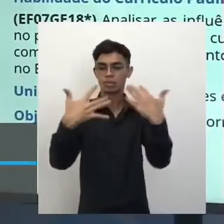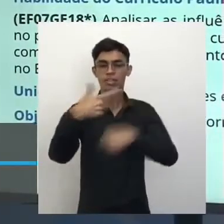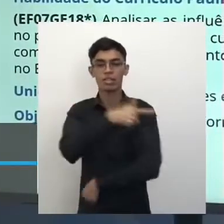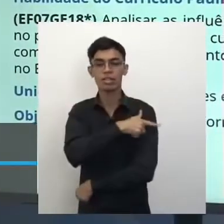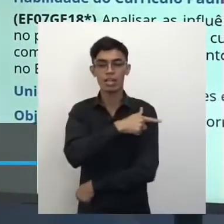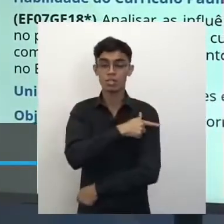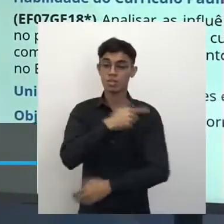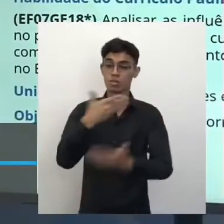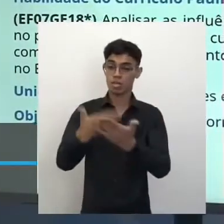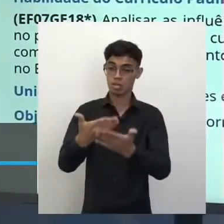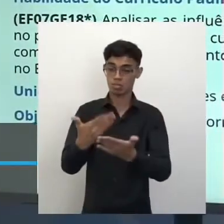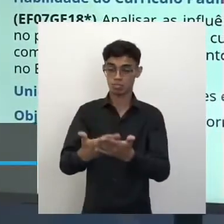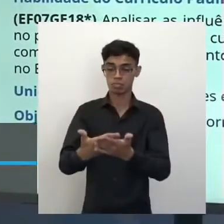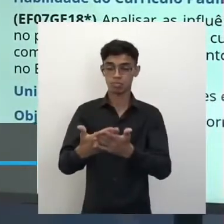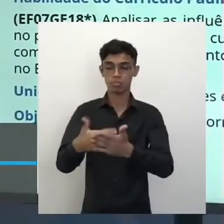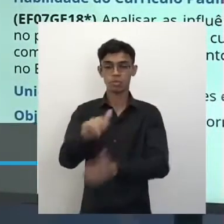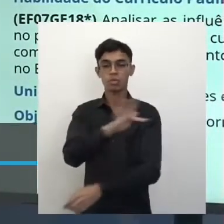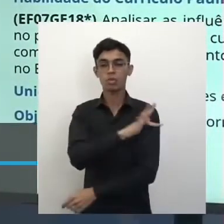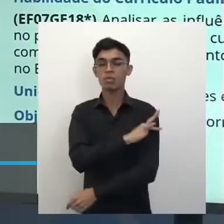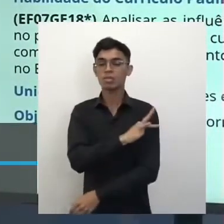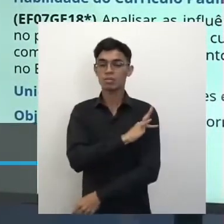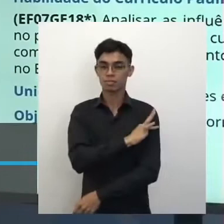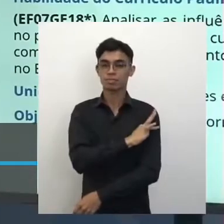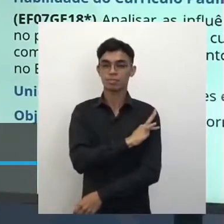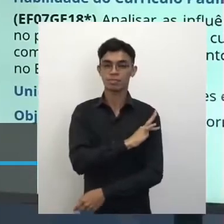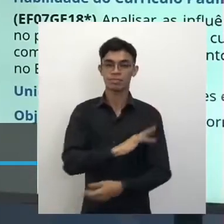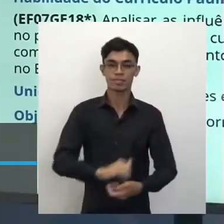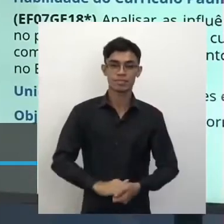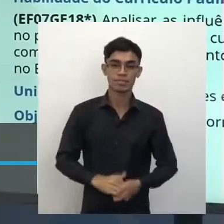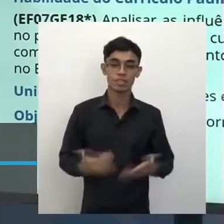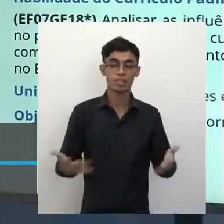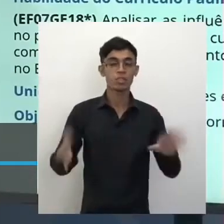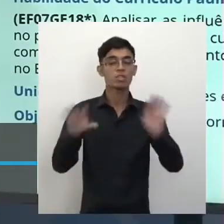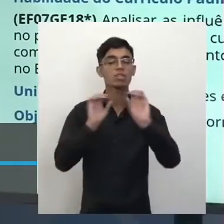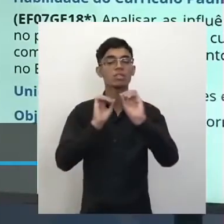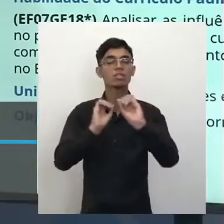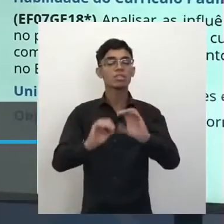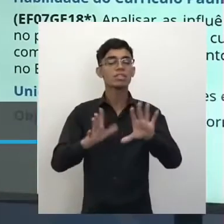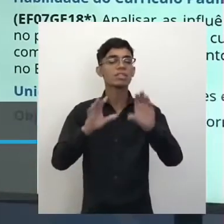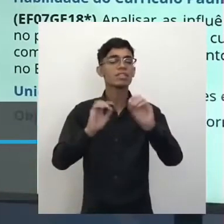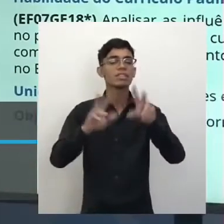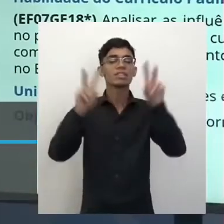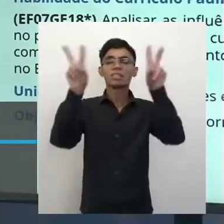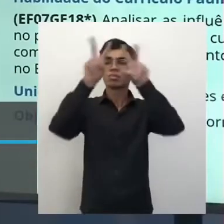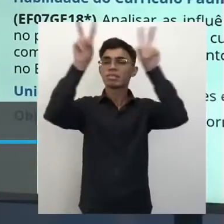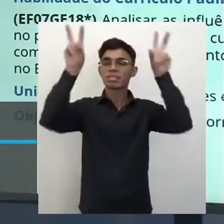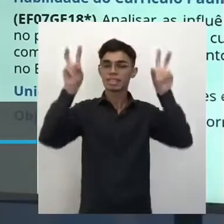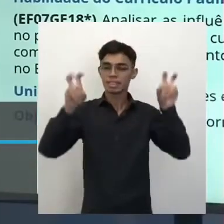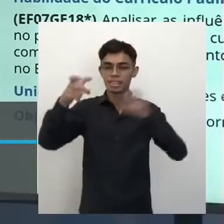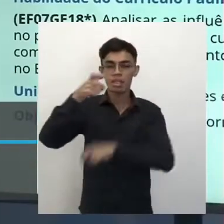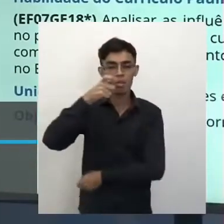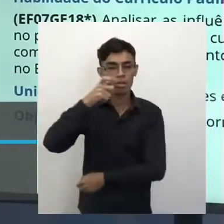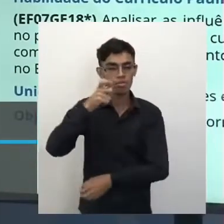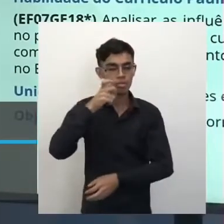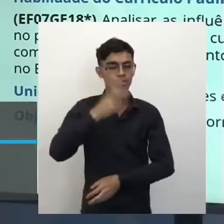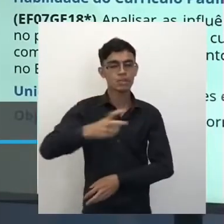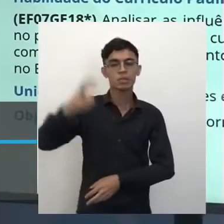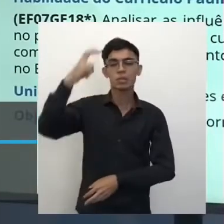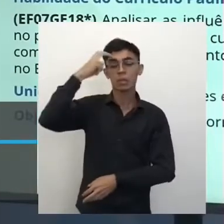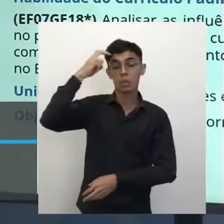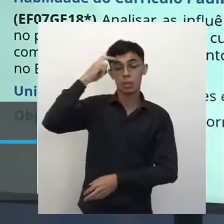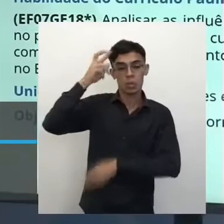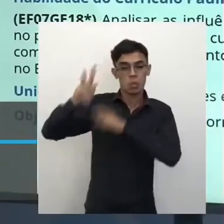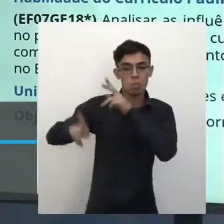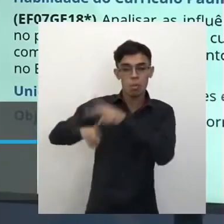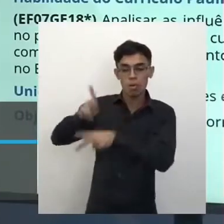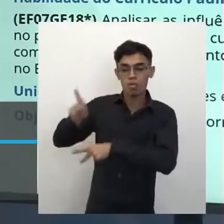7º ano do ensino fundamental dos anos finais. Vamos falar aí sobre um tema bastante interessante, né, das culturas africanas